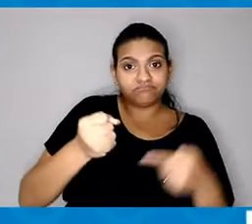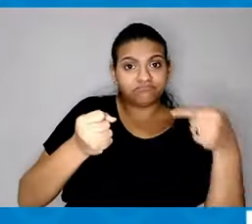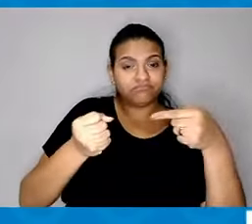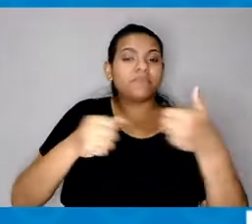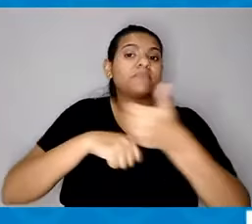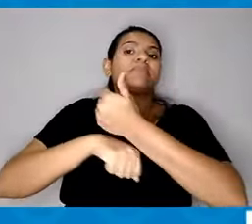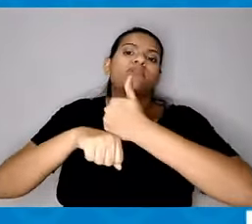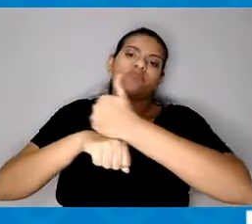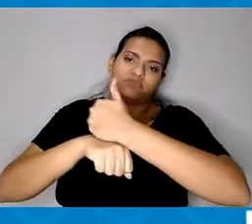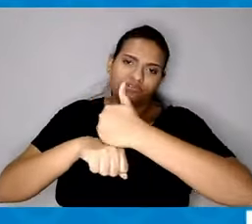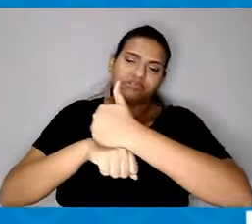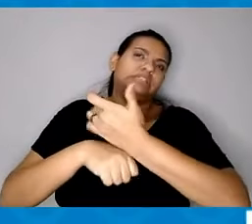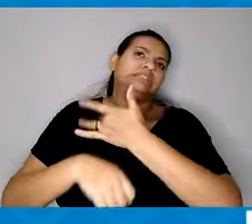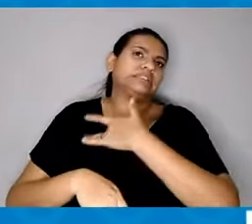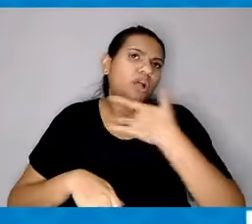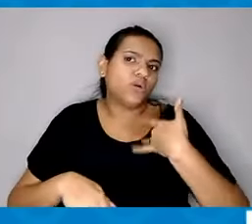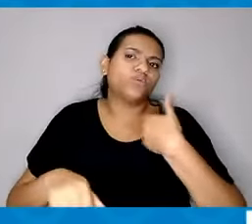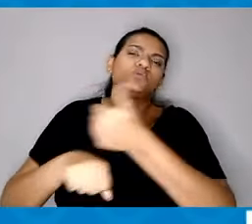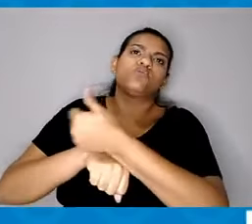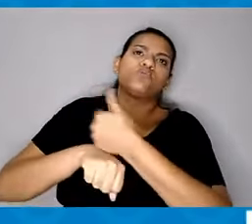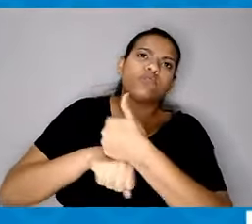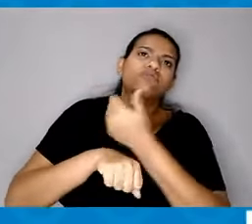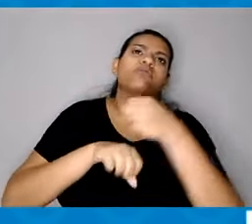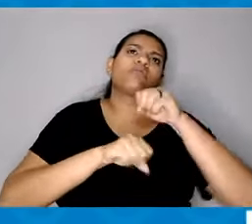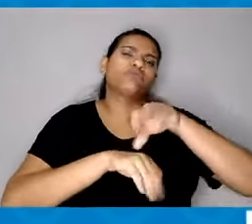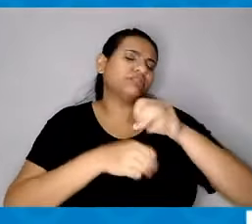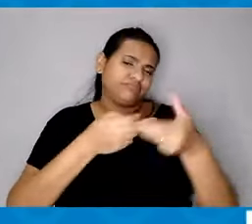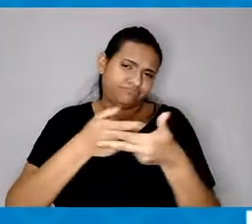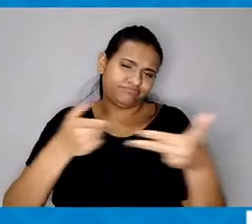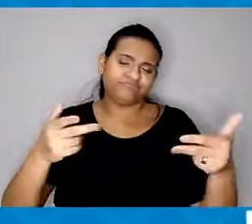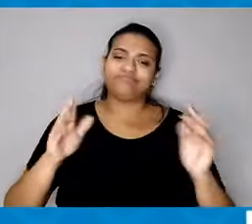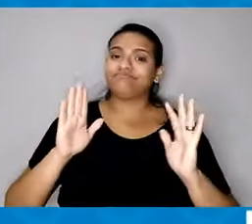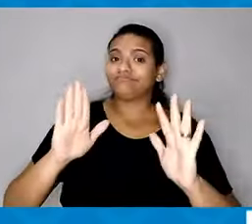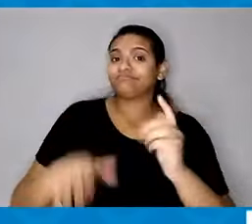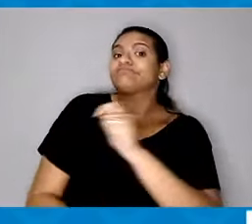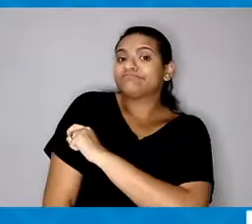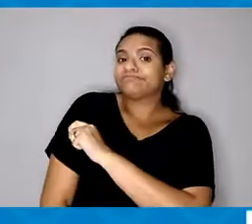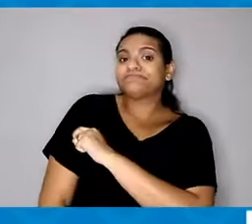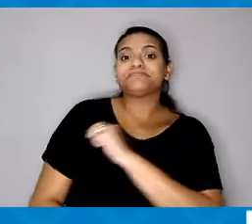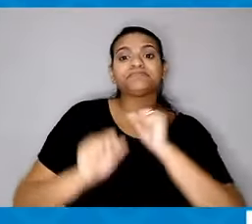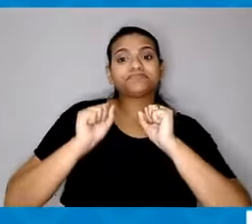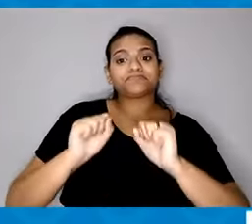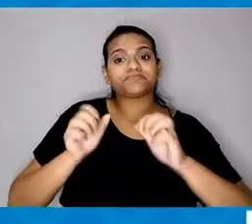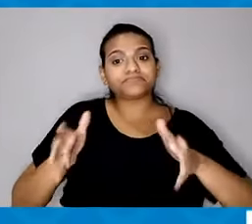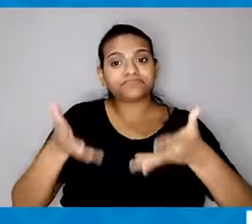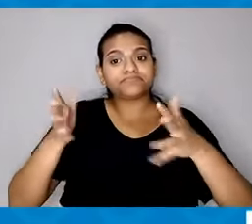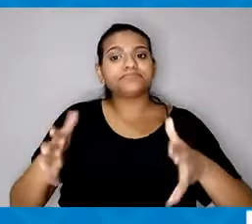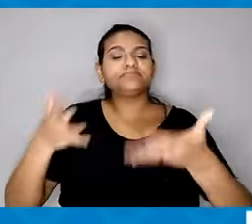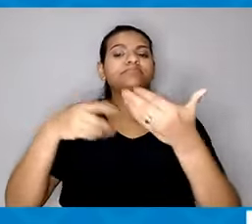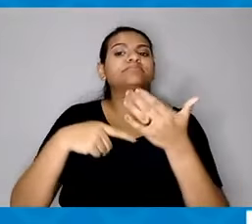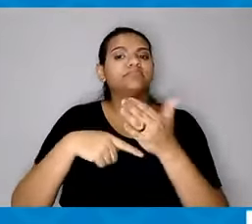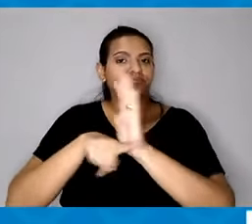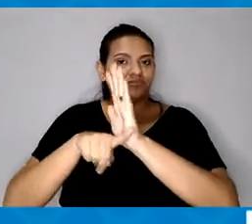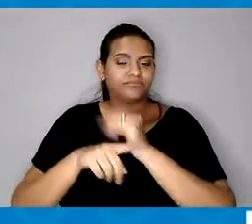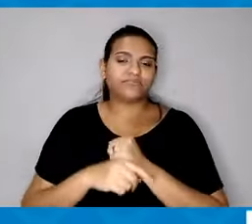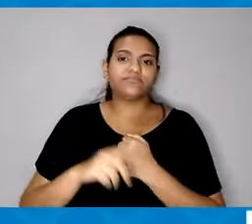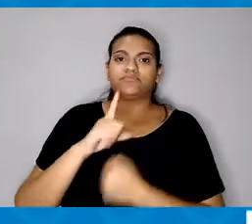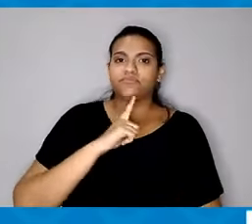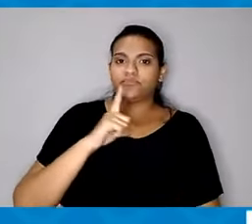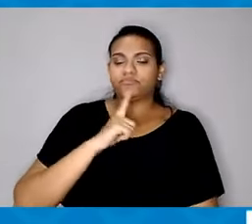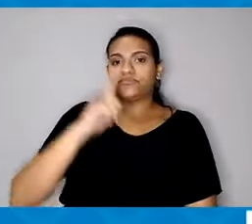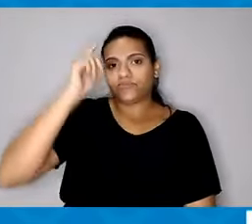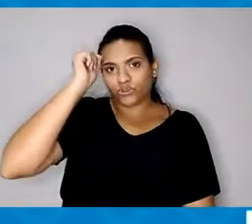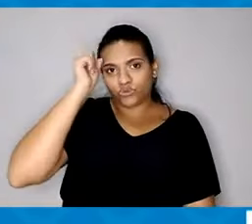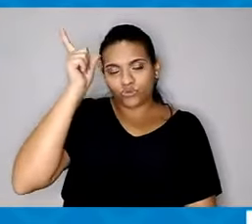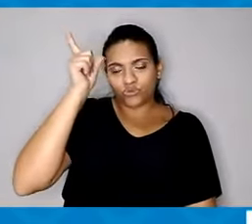se transforma na comunidade que requer um conjunto de abordagens da cultura maker no sentido de